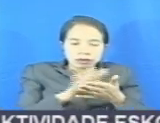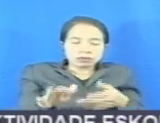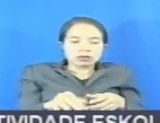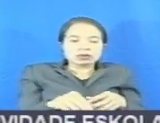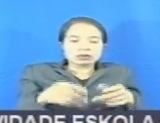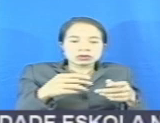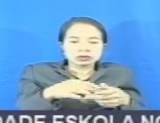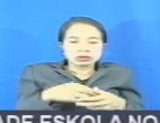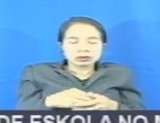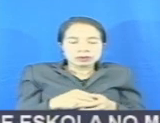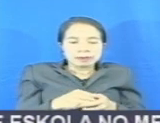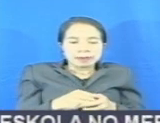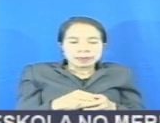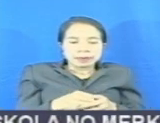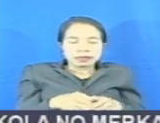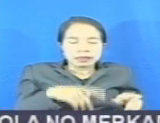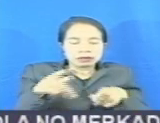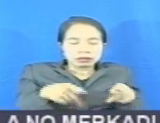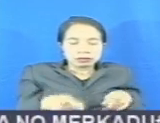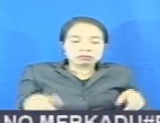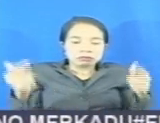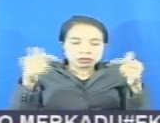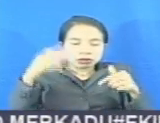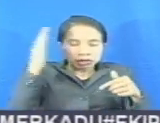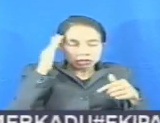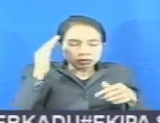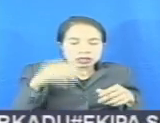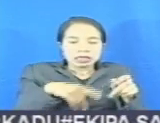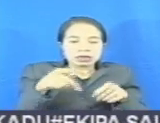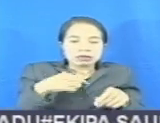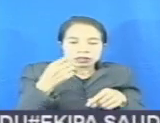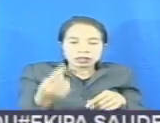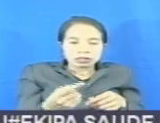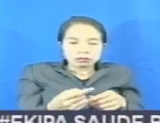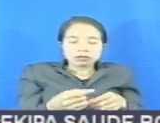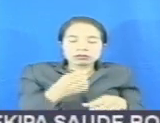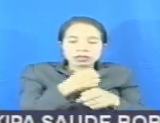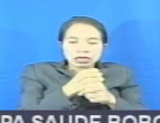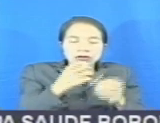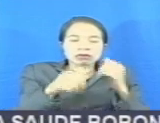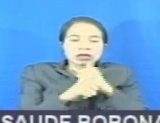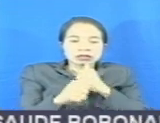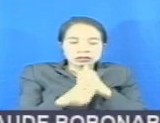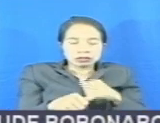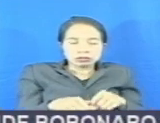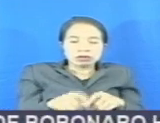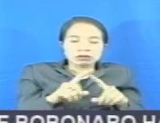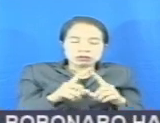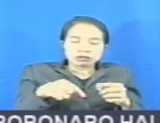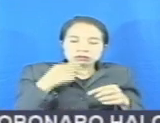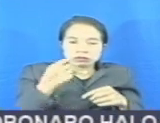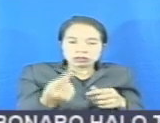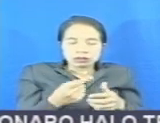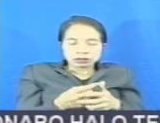itania comunidade da gorne mai ho mentalidade de kata ema bahatete ma sir foi halo asau ne antau idane